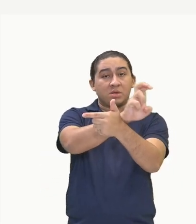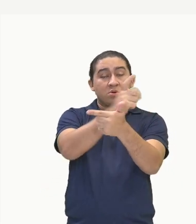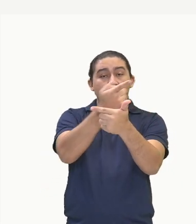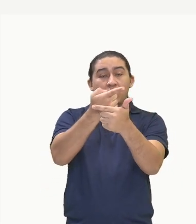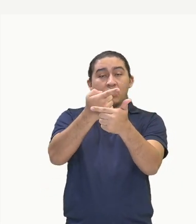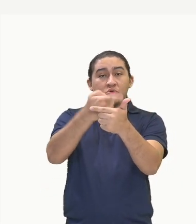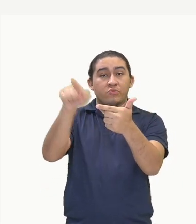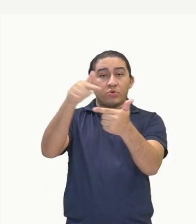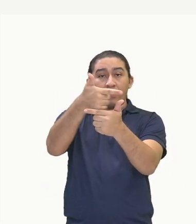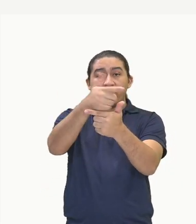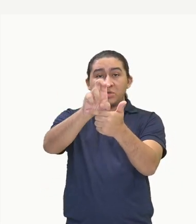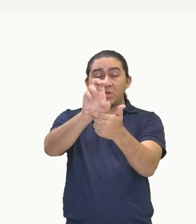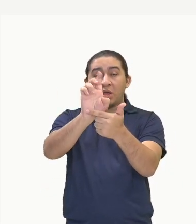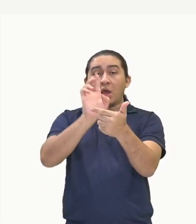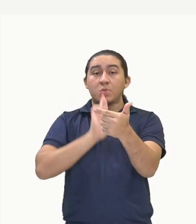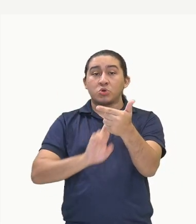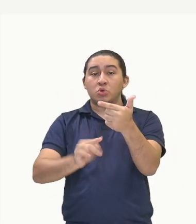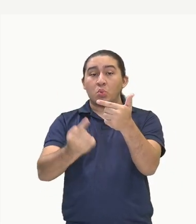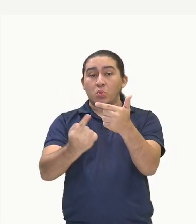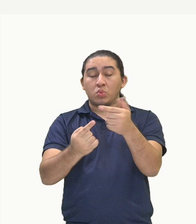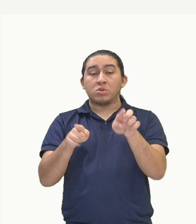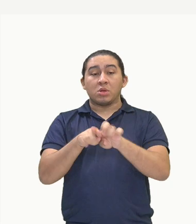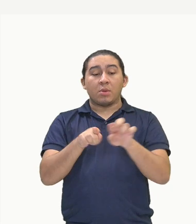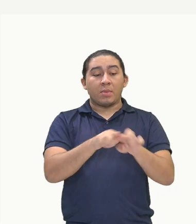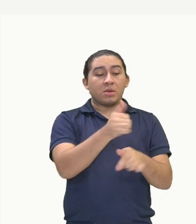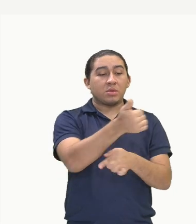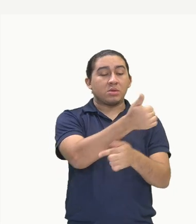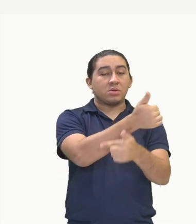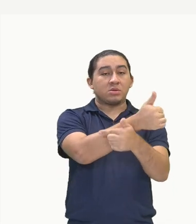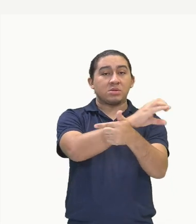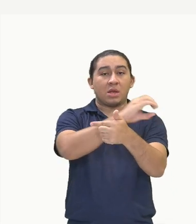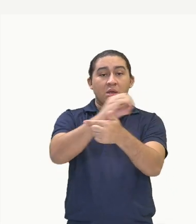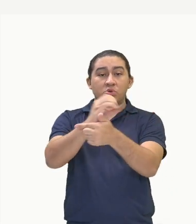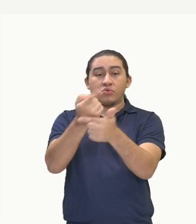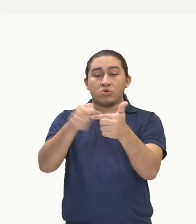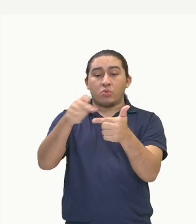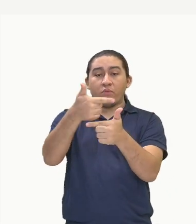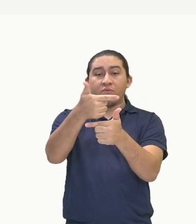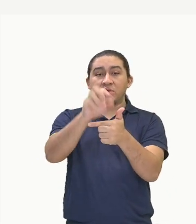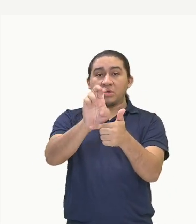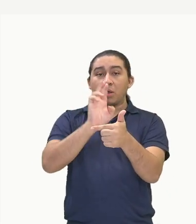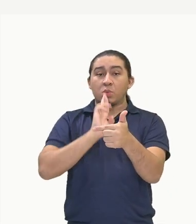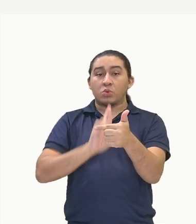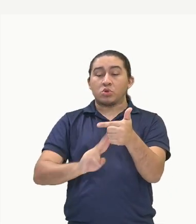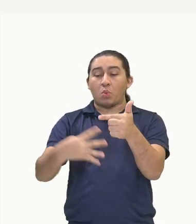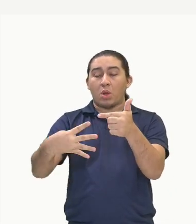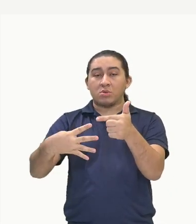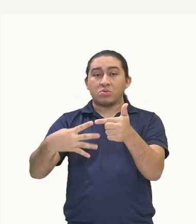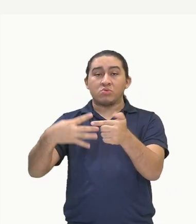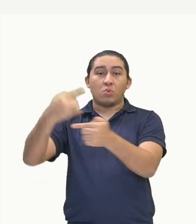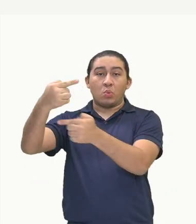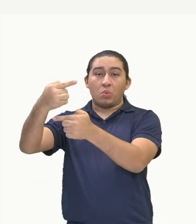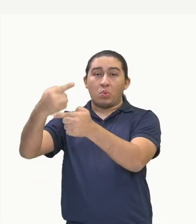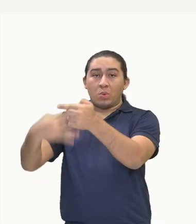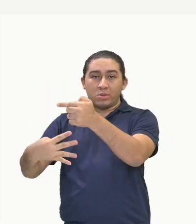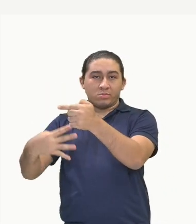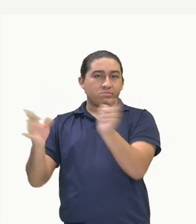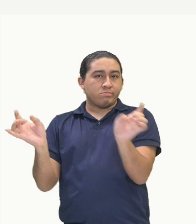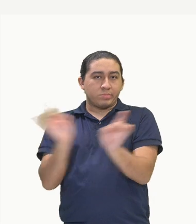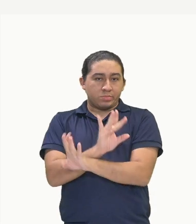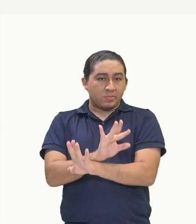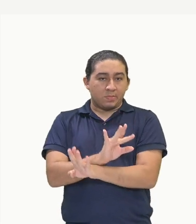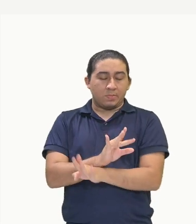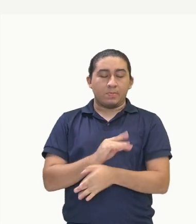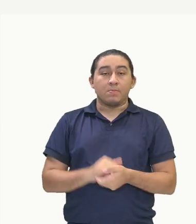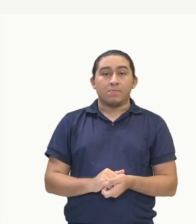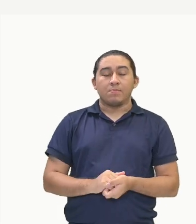1 e 100 dividido por 25 é 4. Então, tá aqui, ó, transformado número decimal